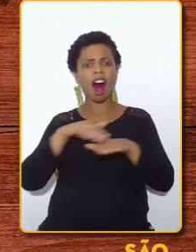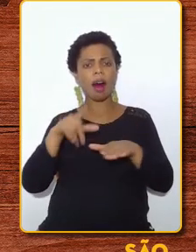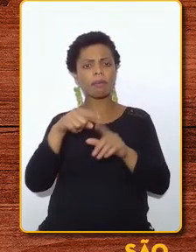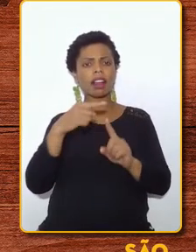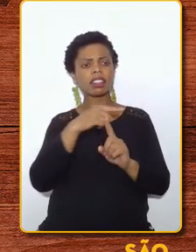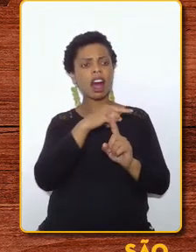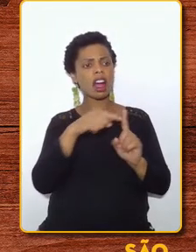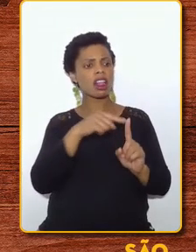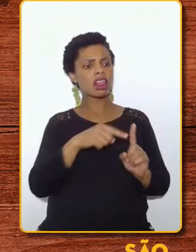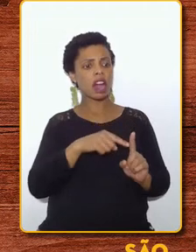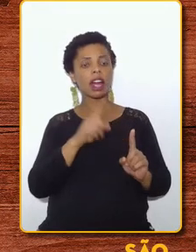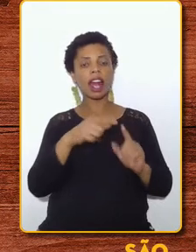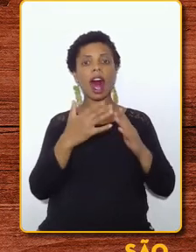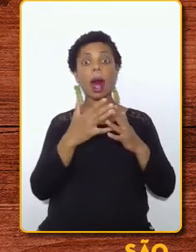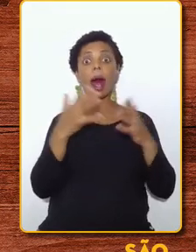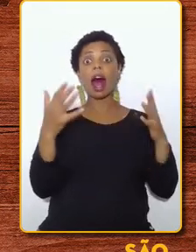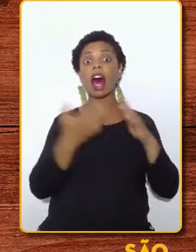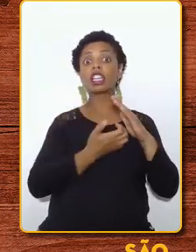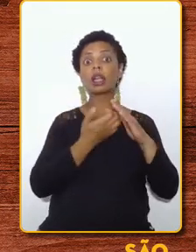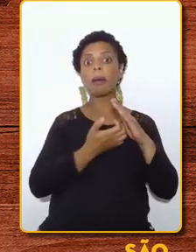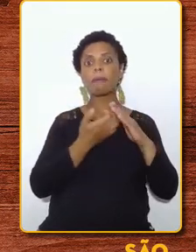empresas em nome